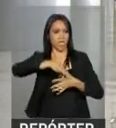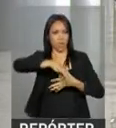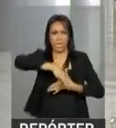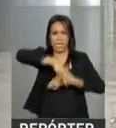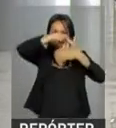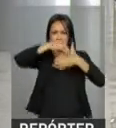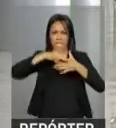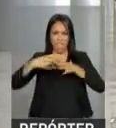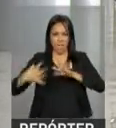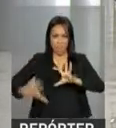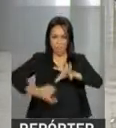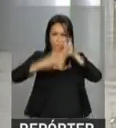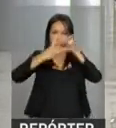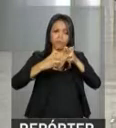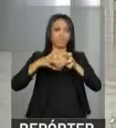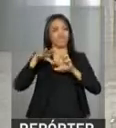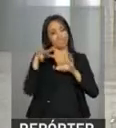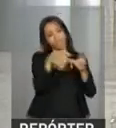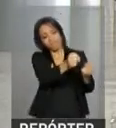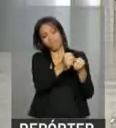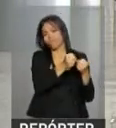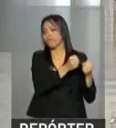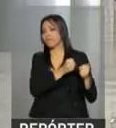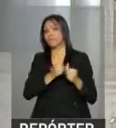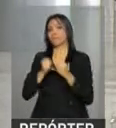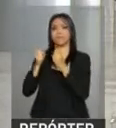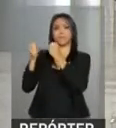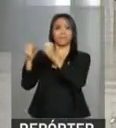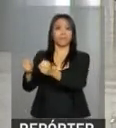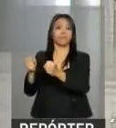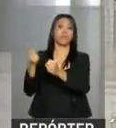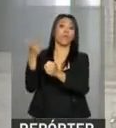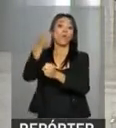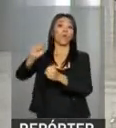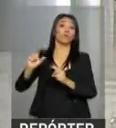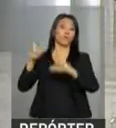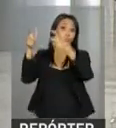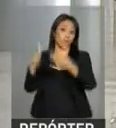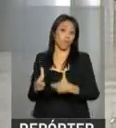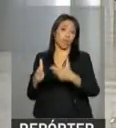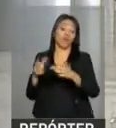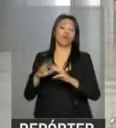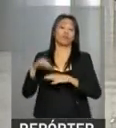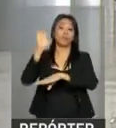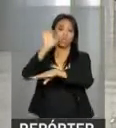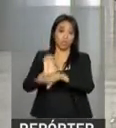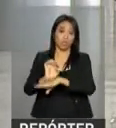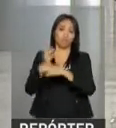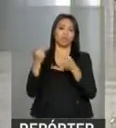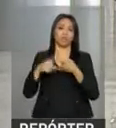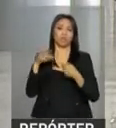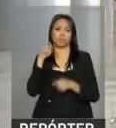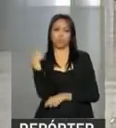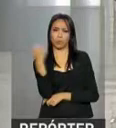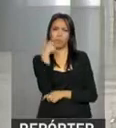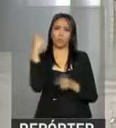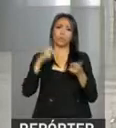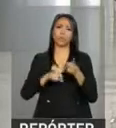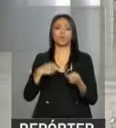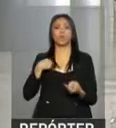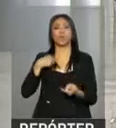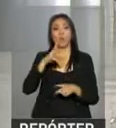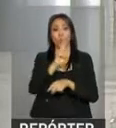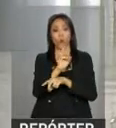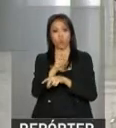complexo penitenciário em Manaus para os complexos federais que ficam nos estados de Mato Grosso do Sul, Rondônia, Paraná e